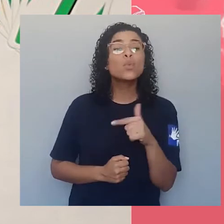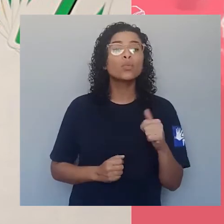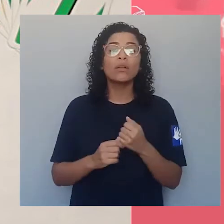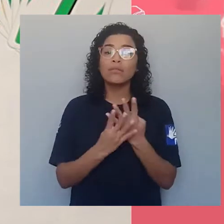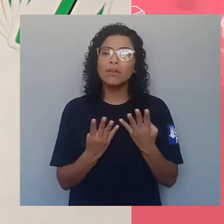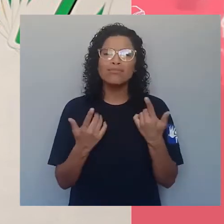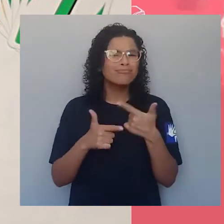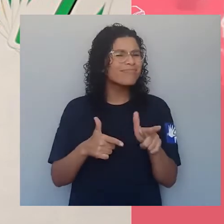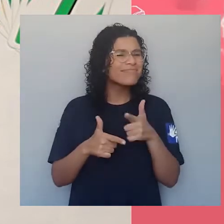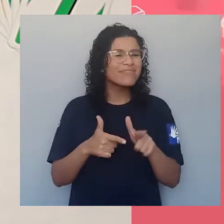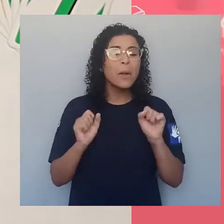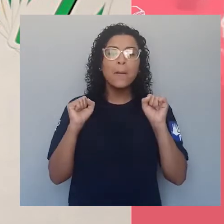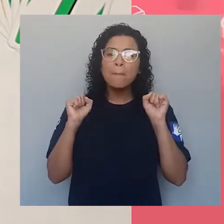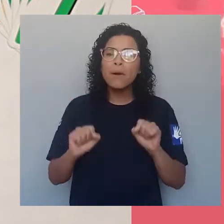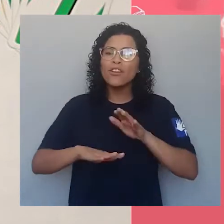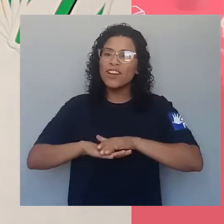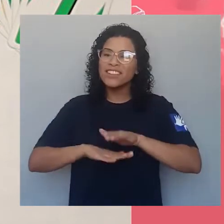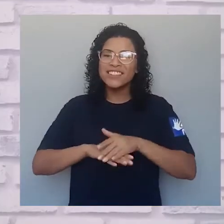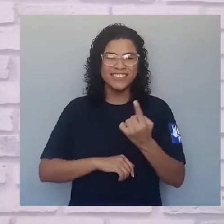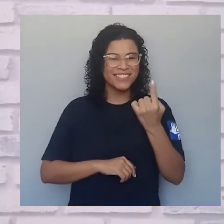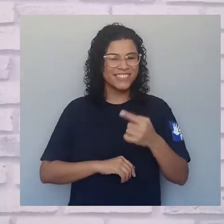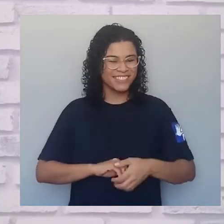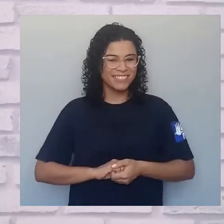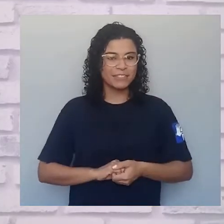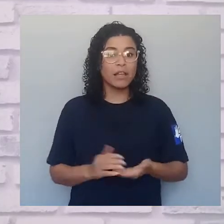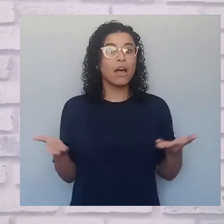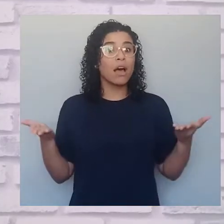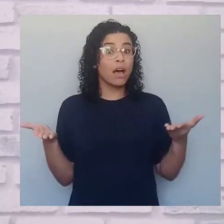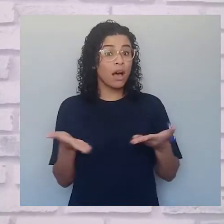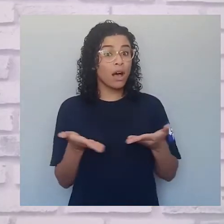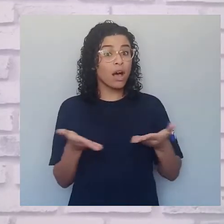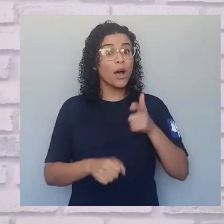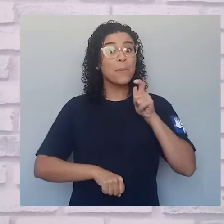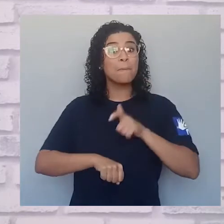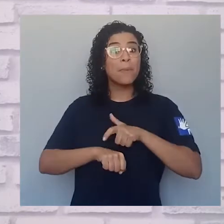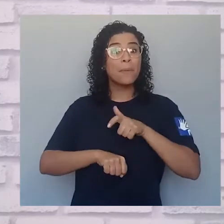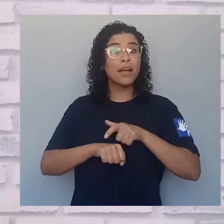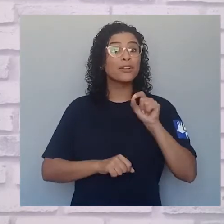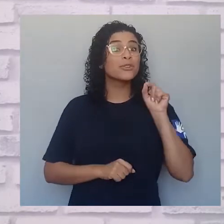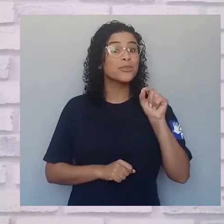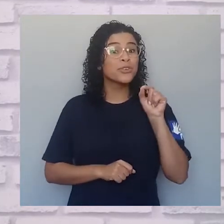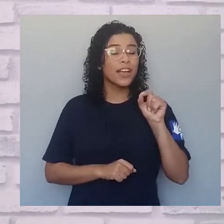casa, não tem problema, você pode confeccionar um. E agora chegou a hora de fazermos mais